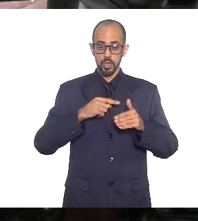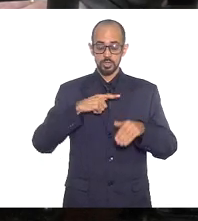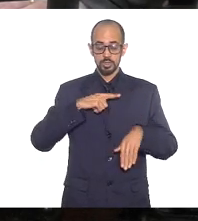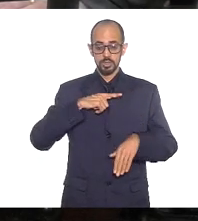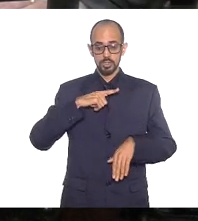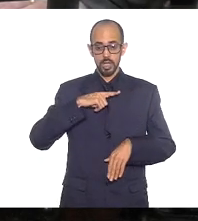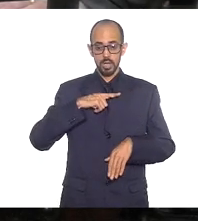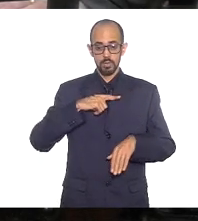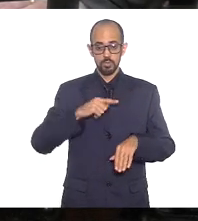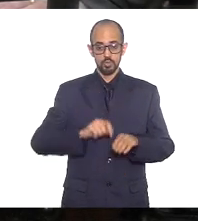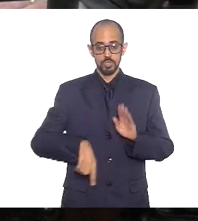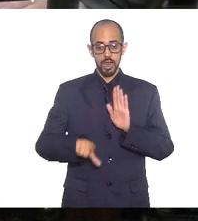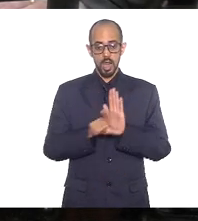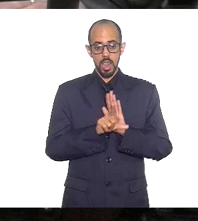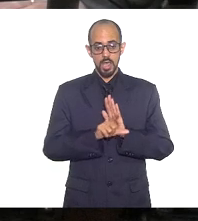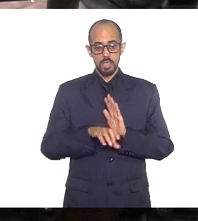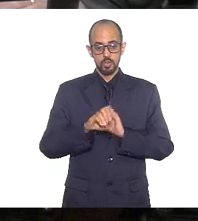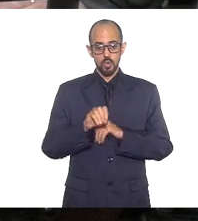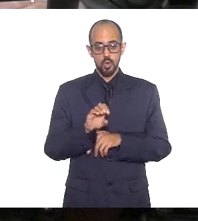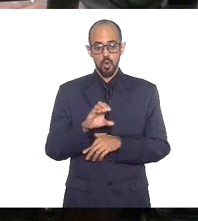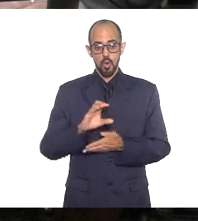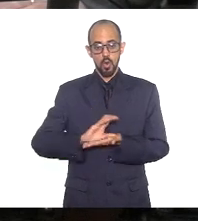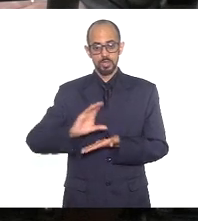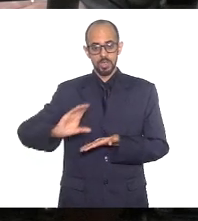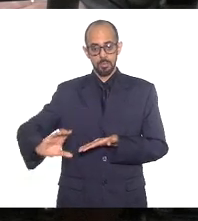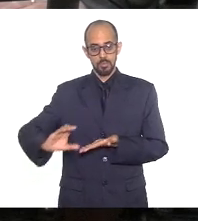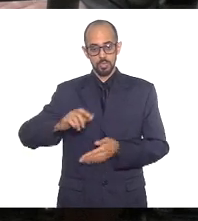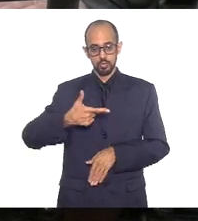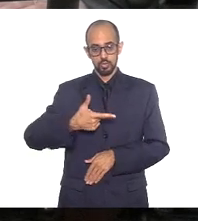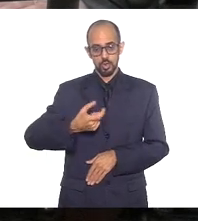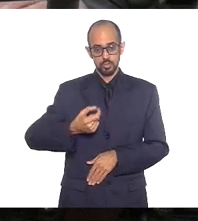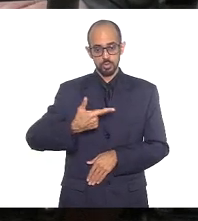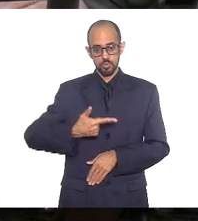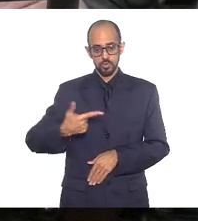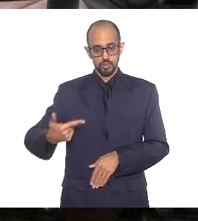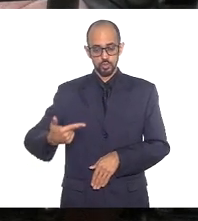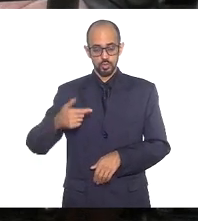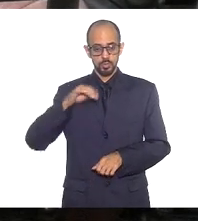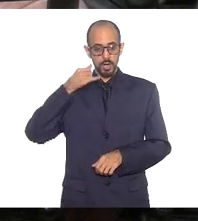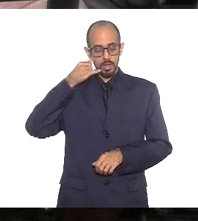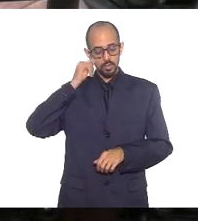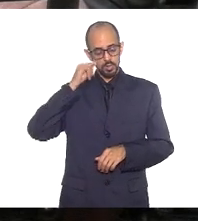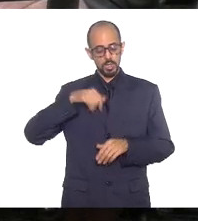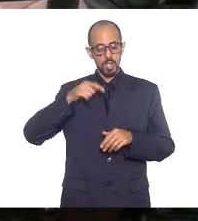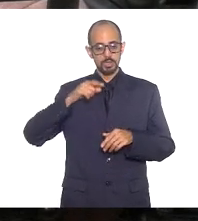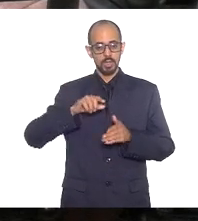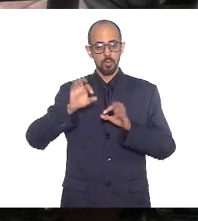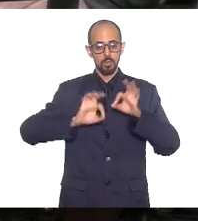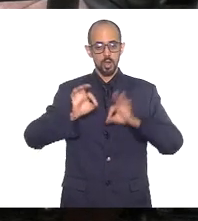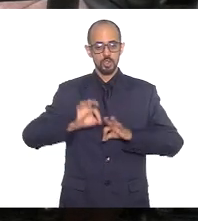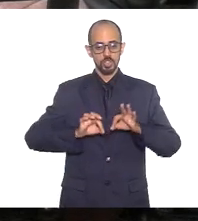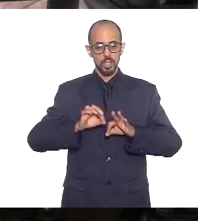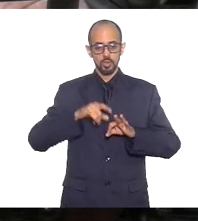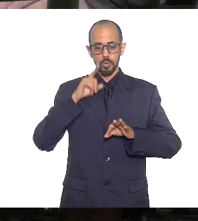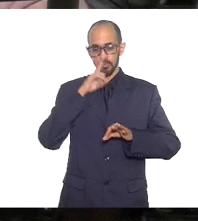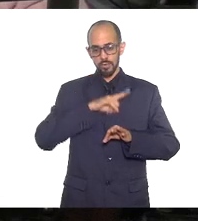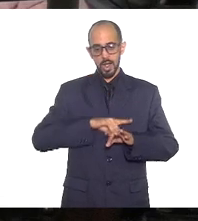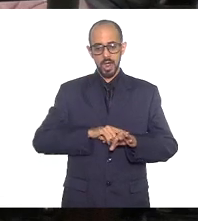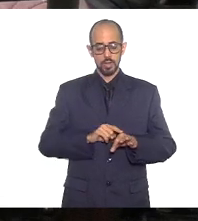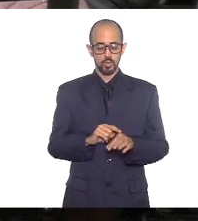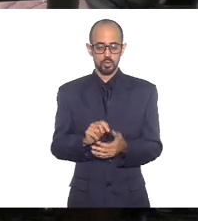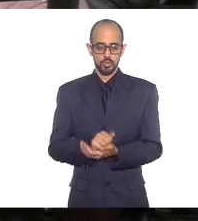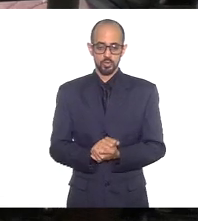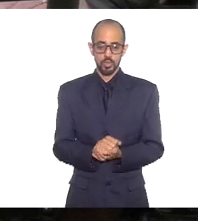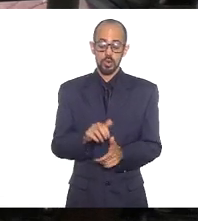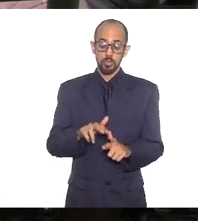orçamento, da forma que a Lei Anual de 2022 não se torne um projeto fragmentado e distante de sua finalidade.